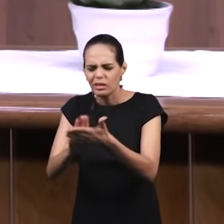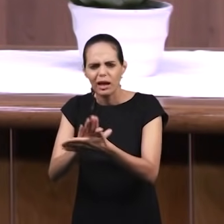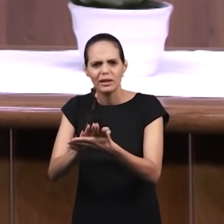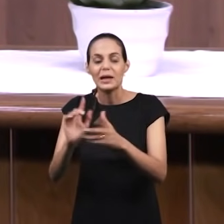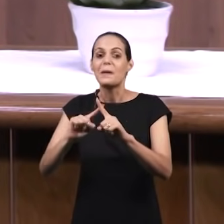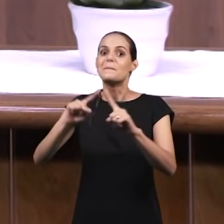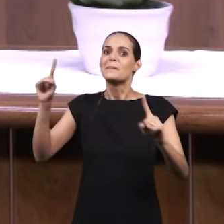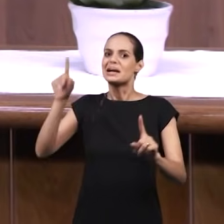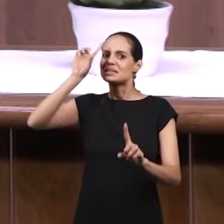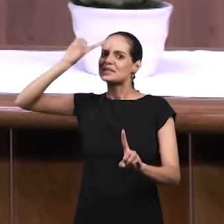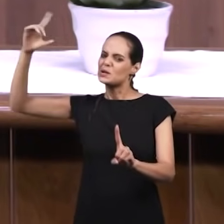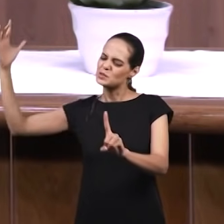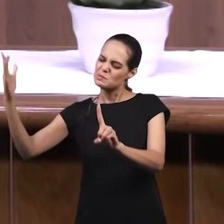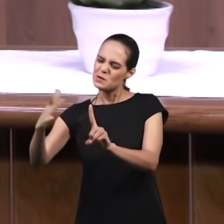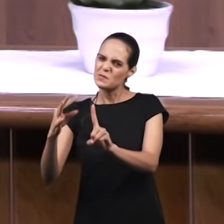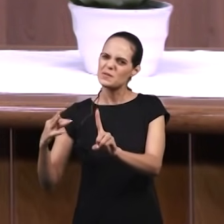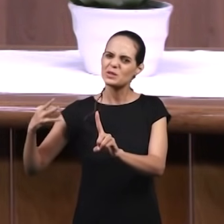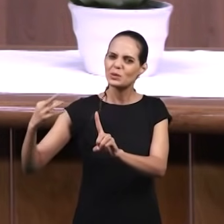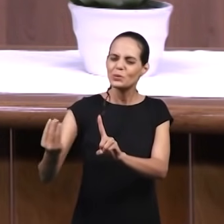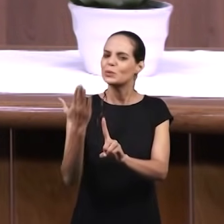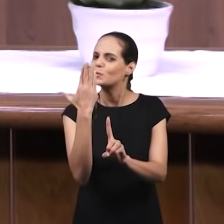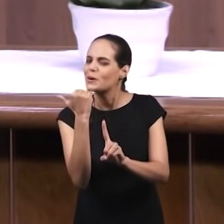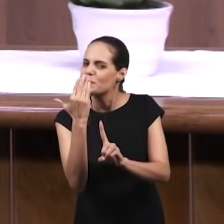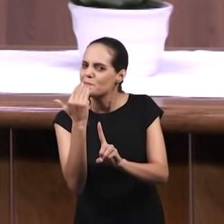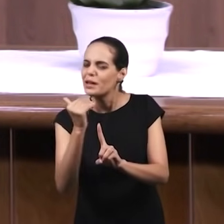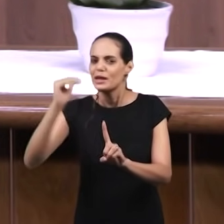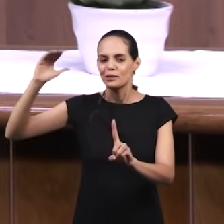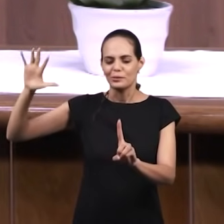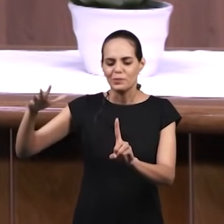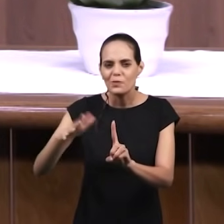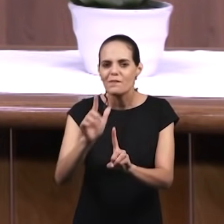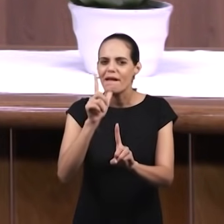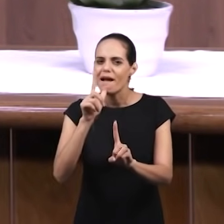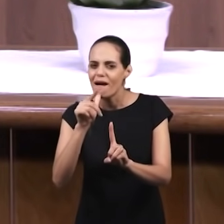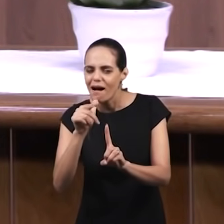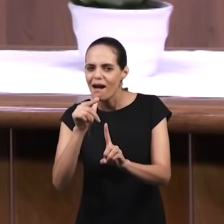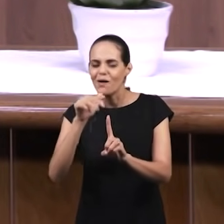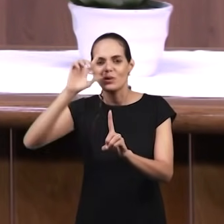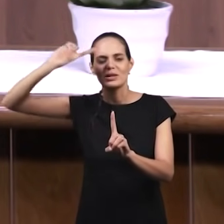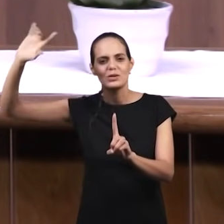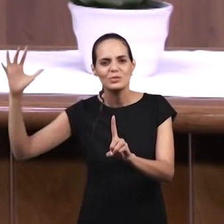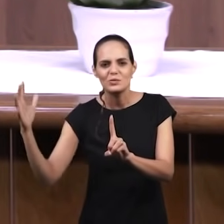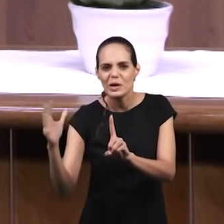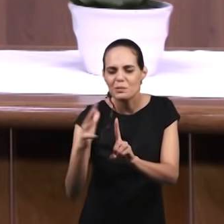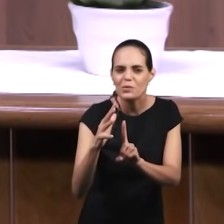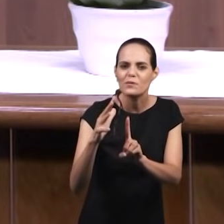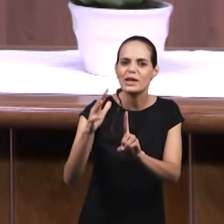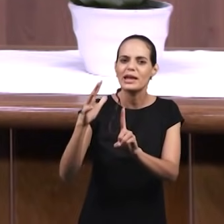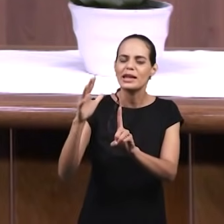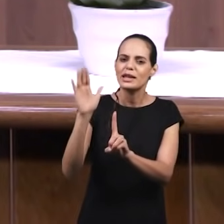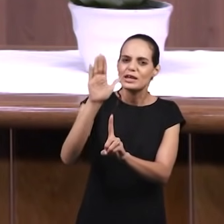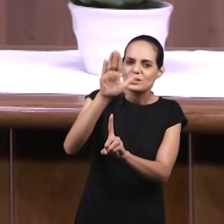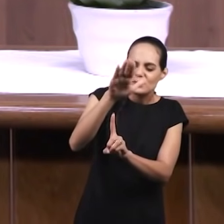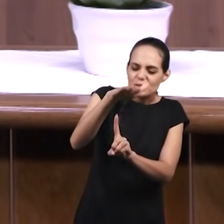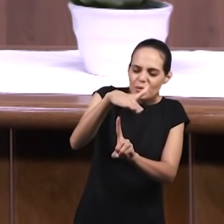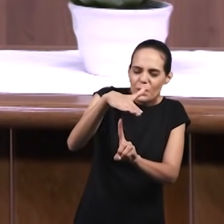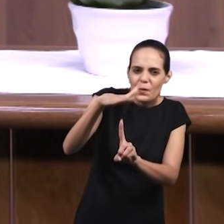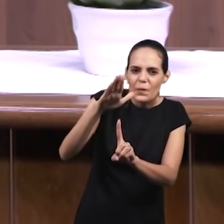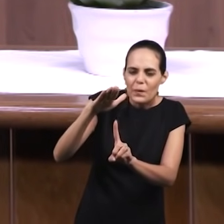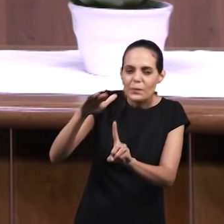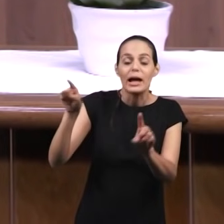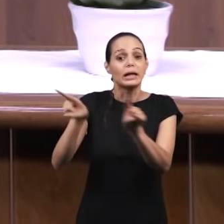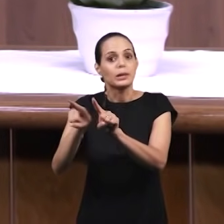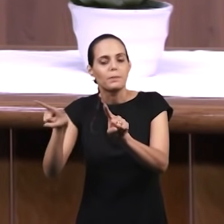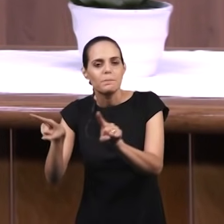vai prover tudo. Ele vai prover o alimento, Ele vai prover a água, Ele vai prover a sombra, vai